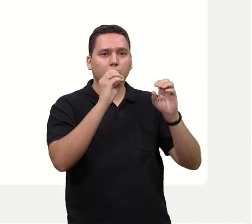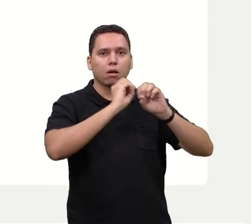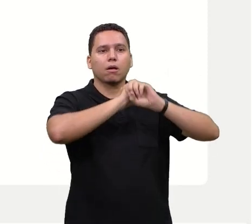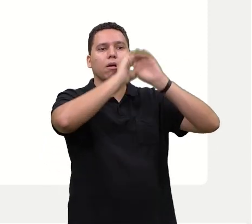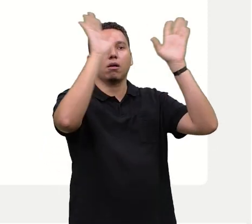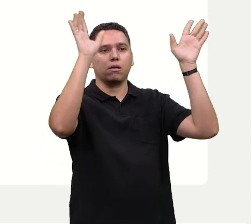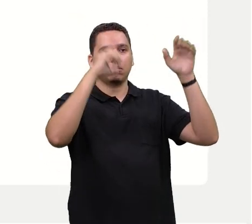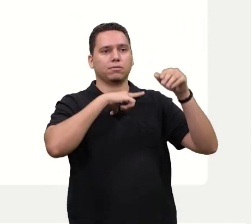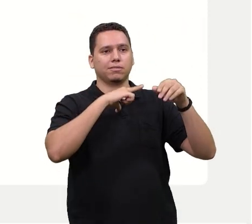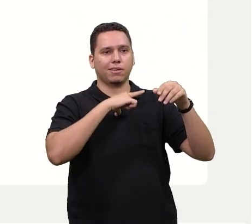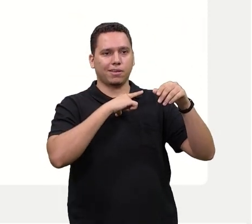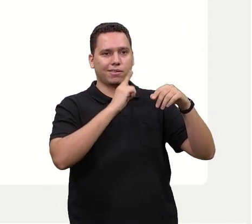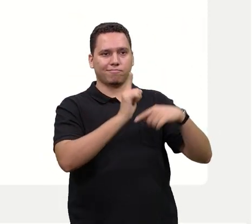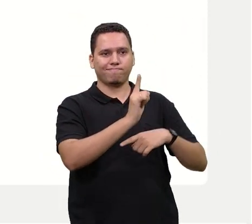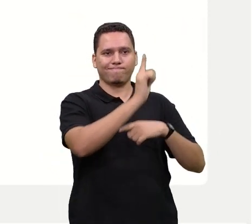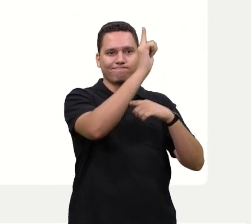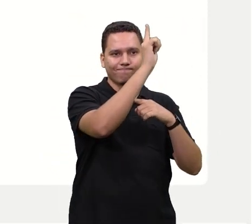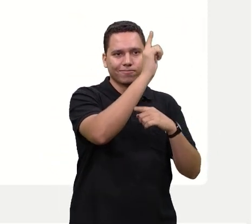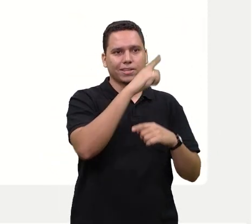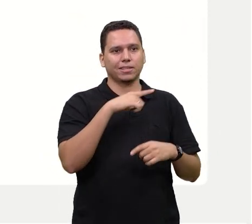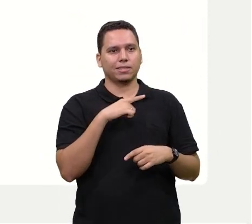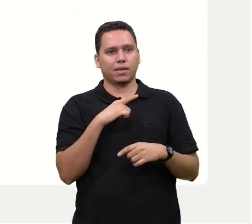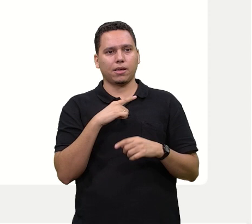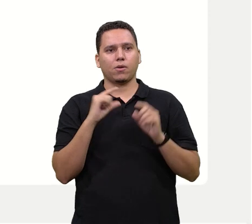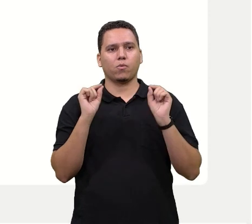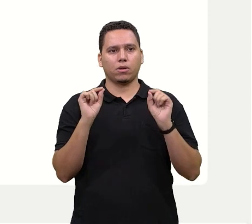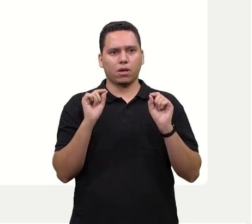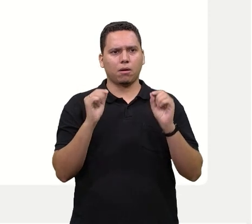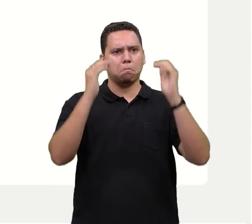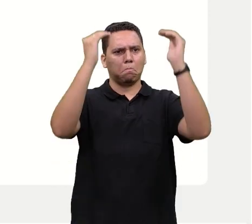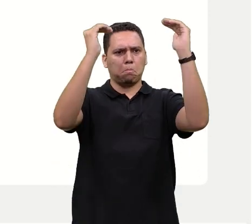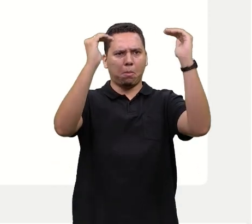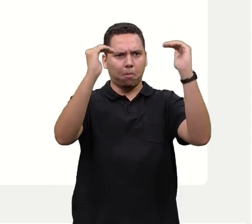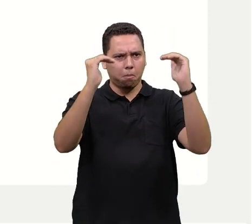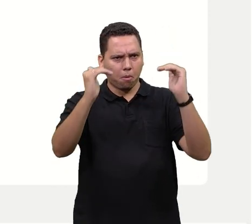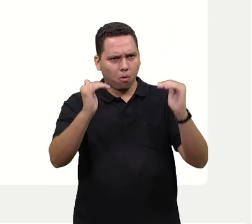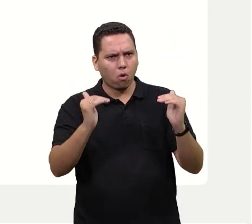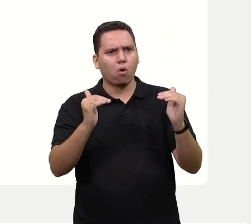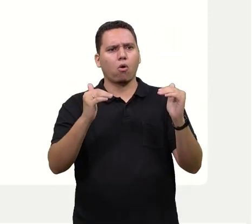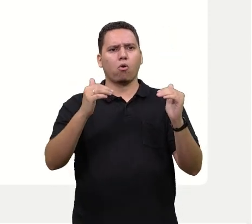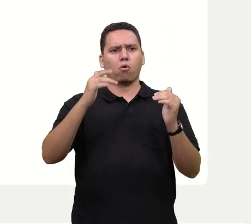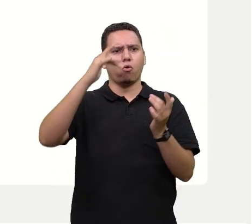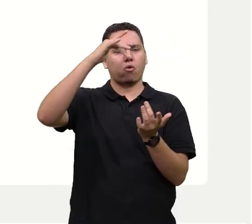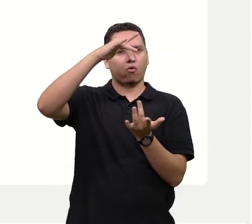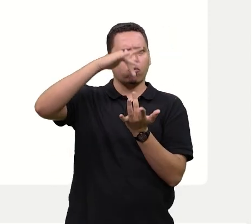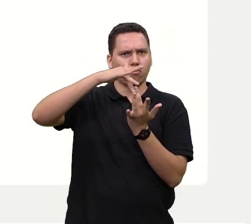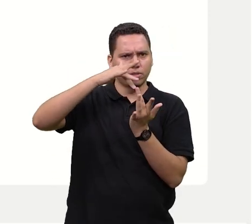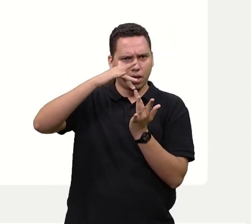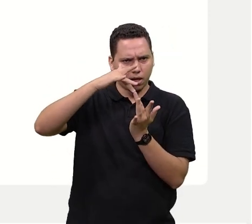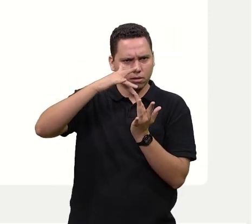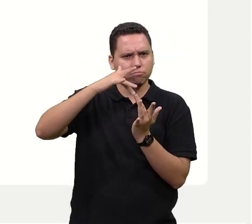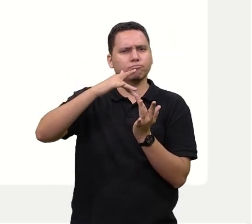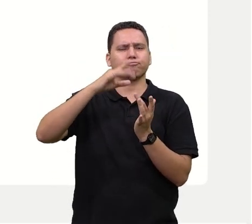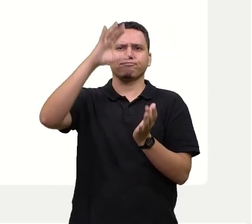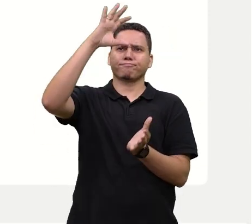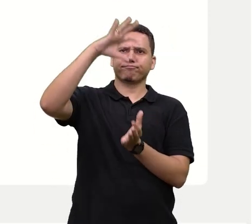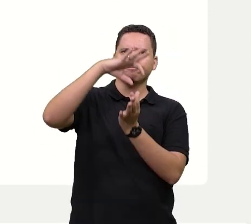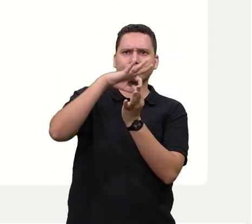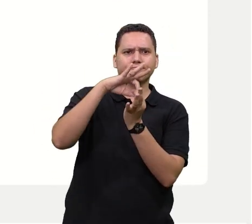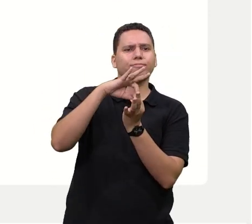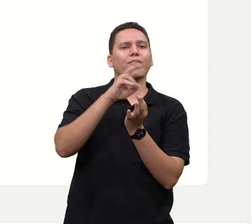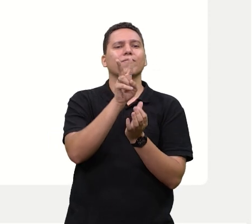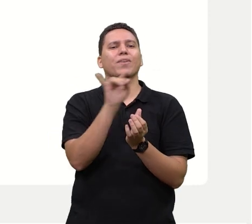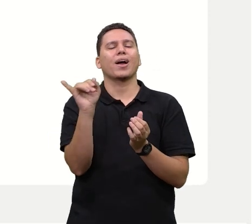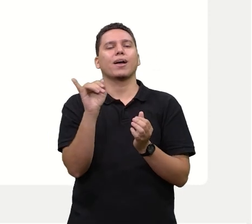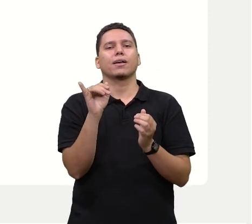pele, couro, pele de coelhos, em contato com os de baixo, ficam positivos, e os de baixo, em contato com os de cima, atritado, claro, ficam negativos. Tem